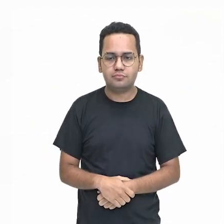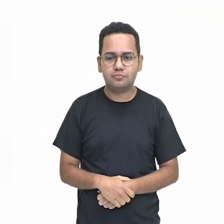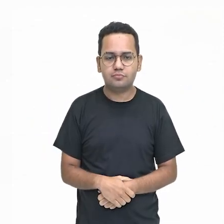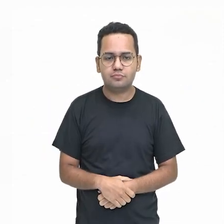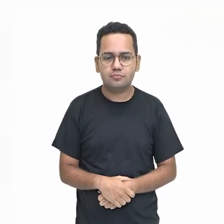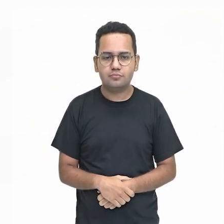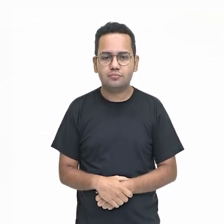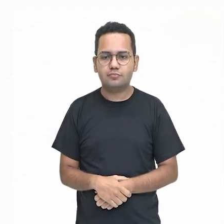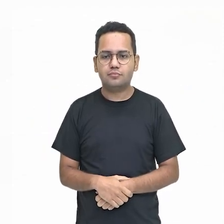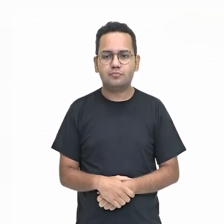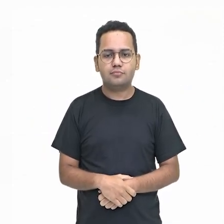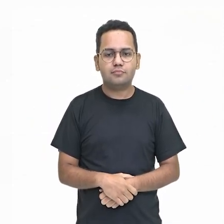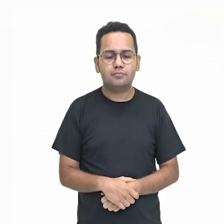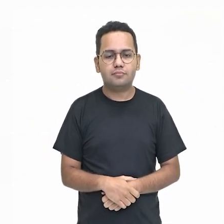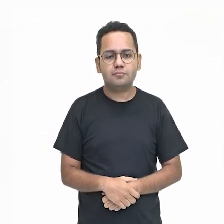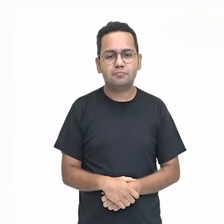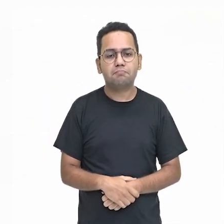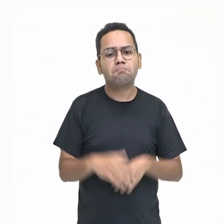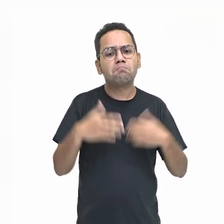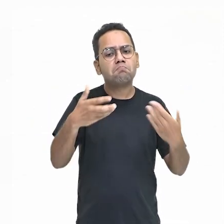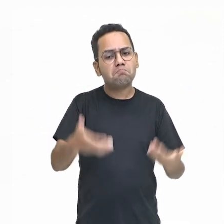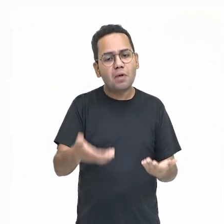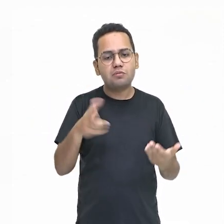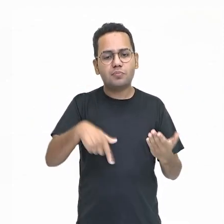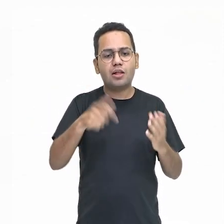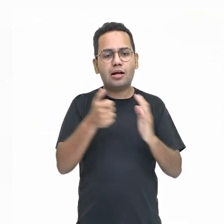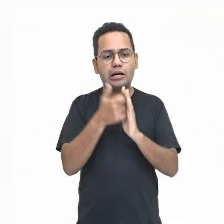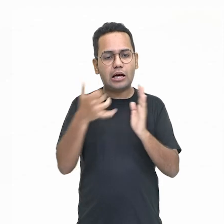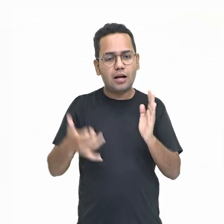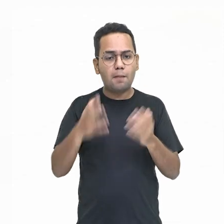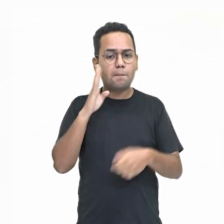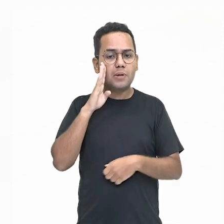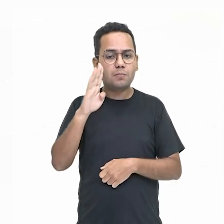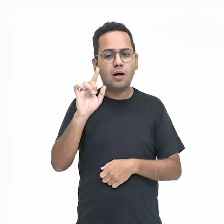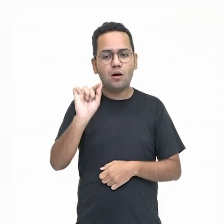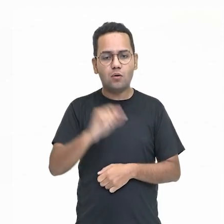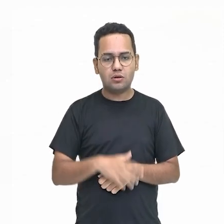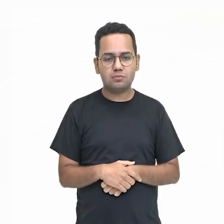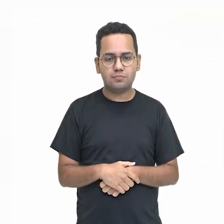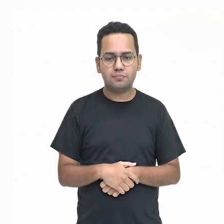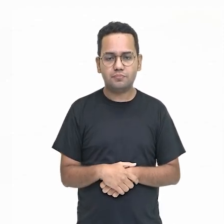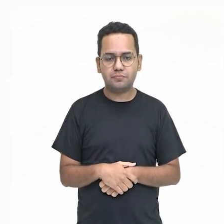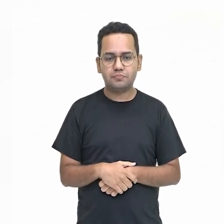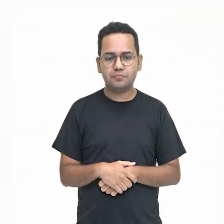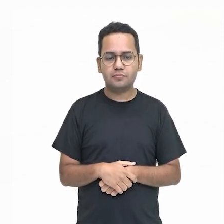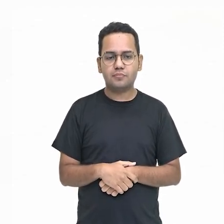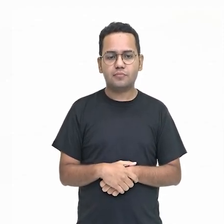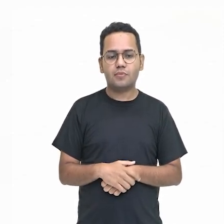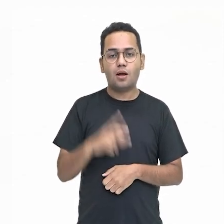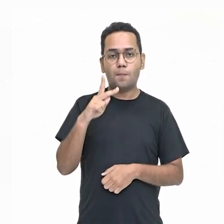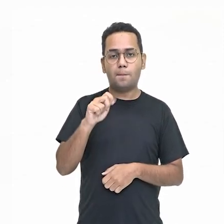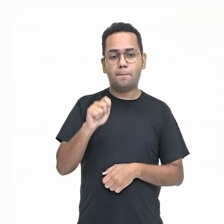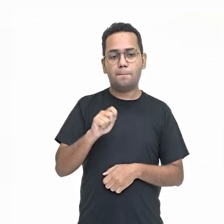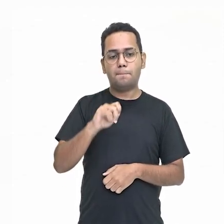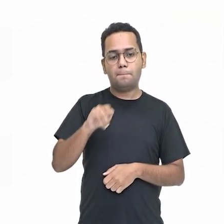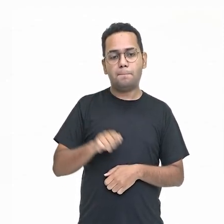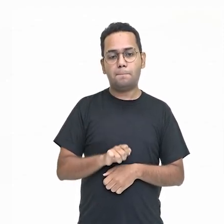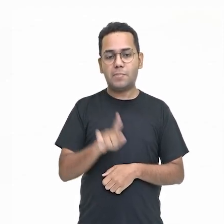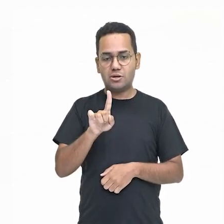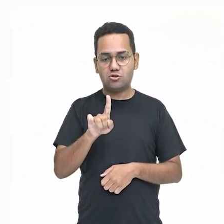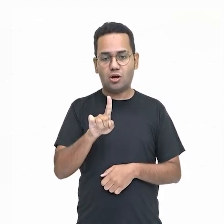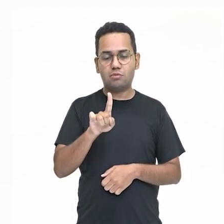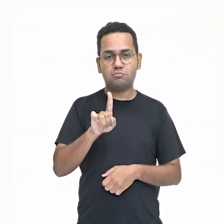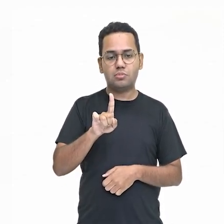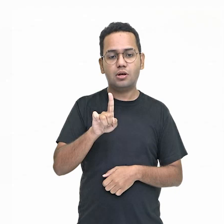características das religiões dos povos indígenas é a figura do xamã, que é o pajé, que em tupi-guarani